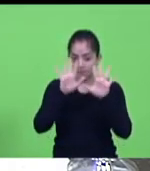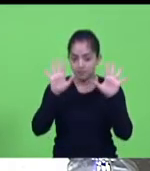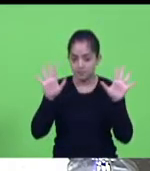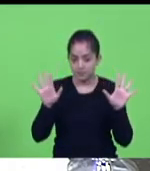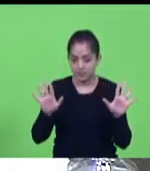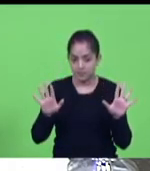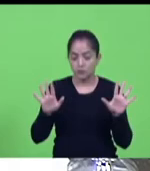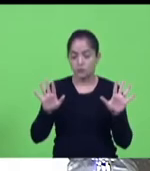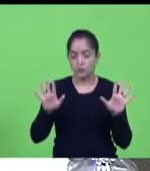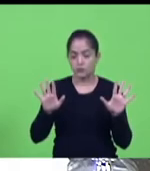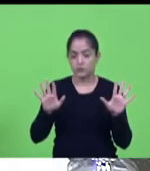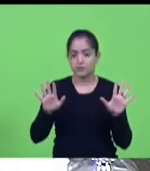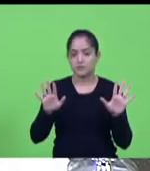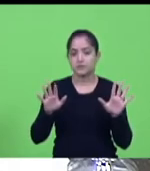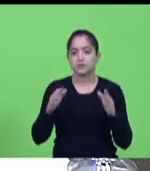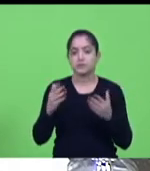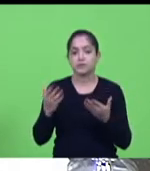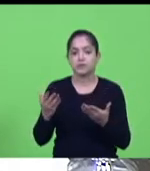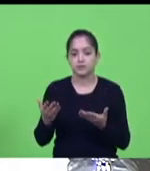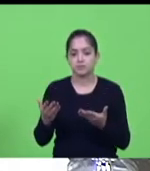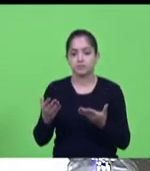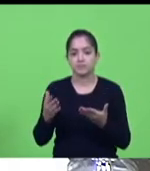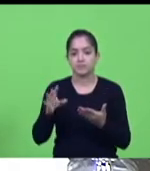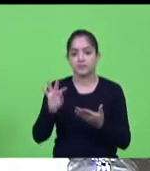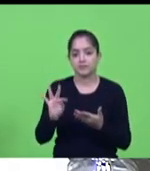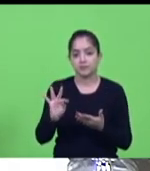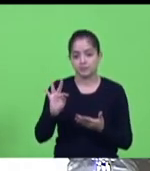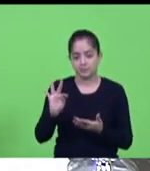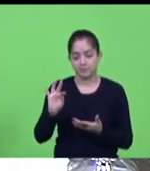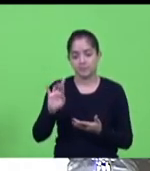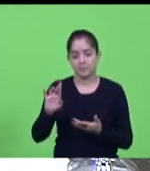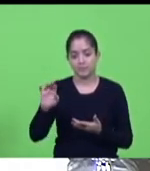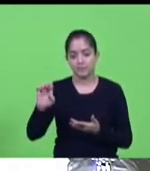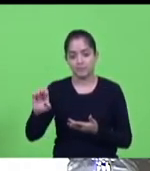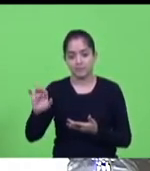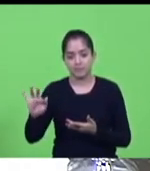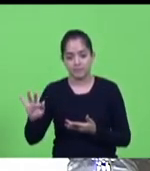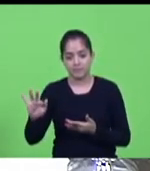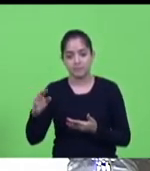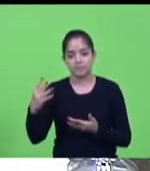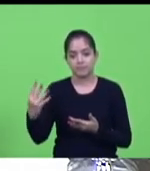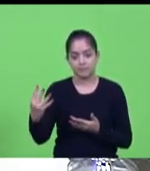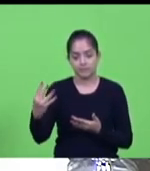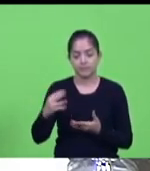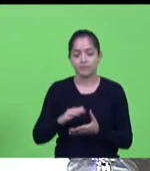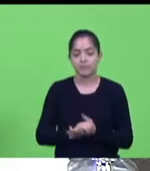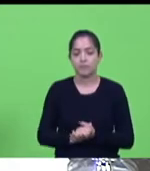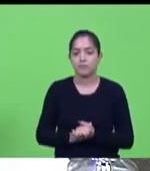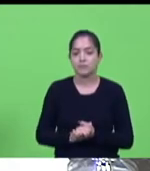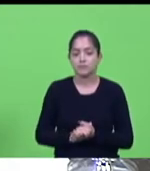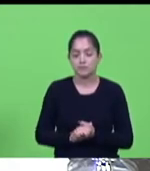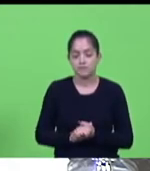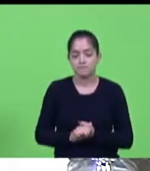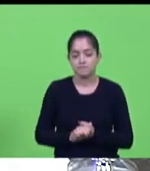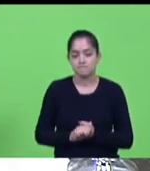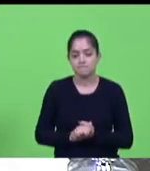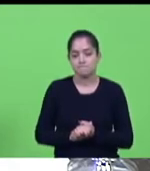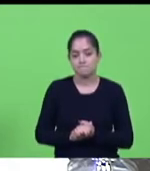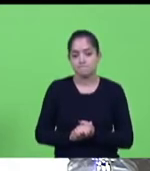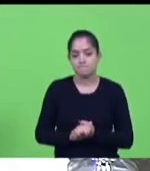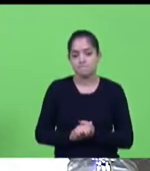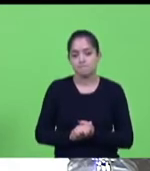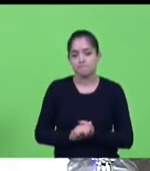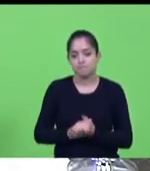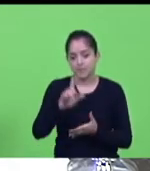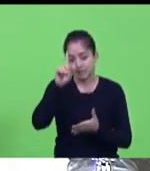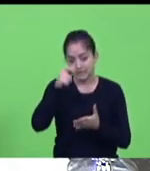que trouxe o Tribunal Regional Federal da 4ª Região,